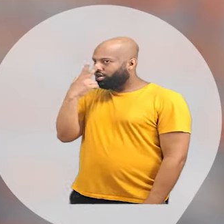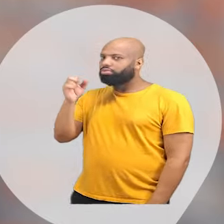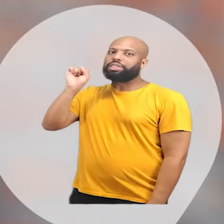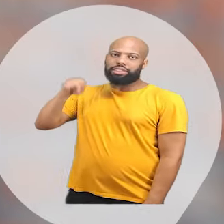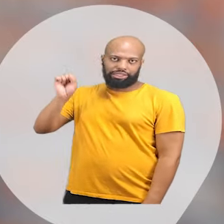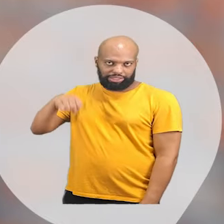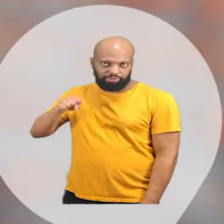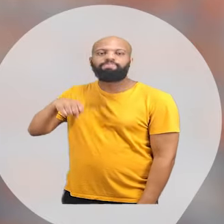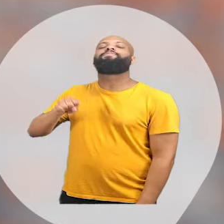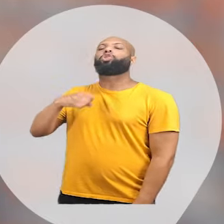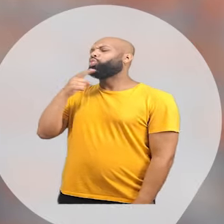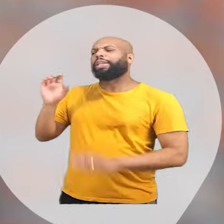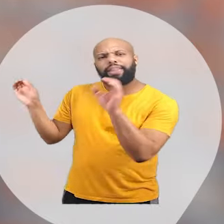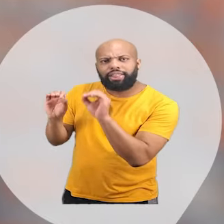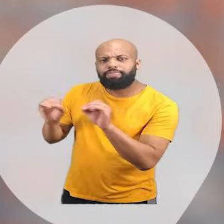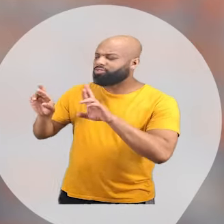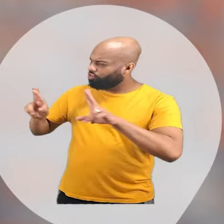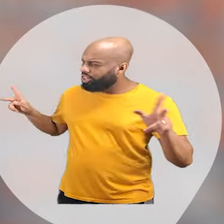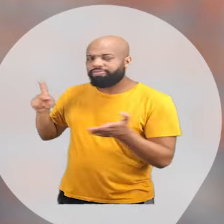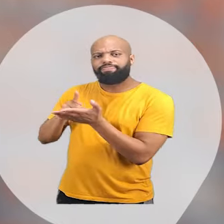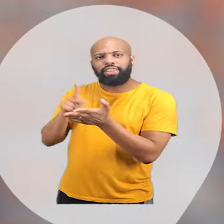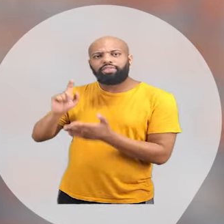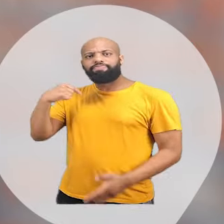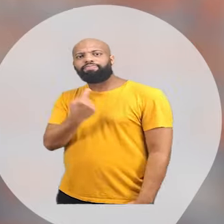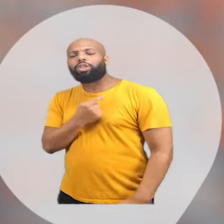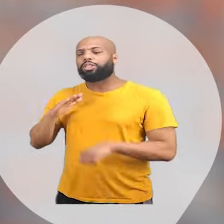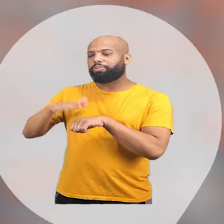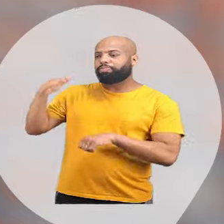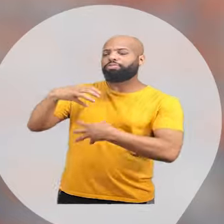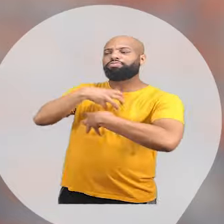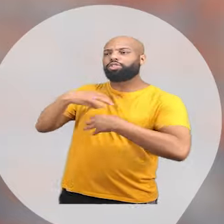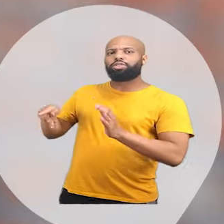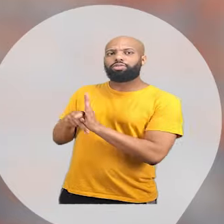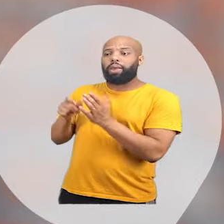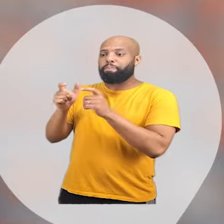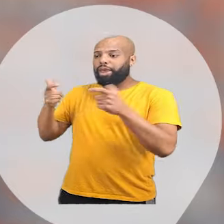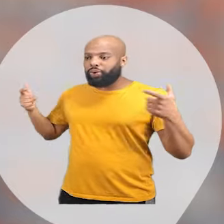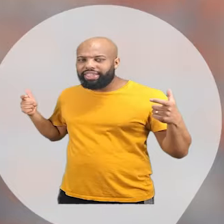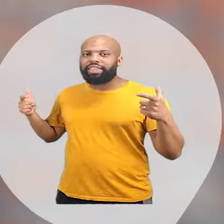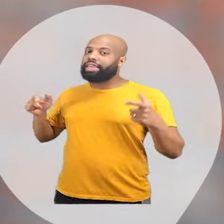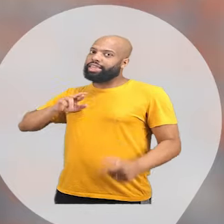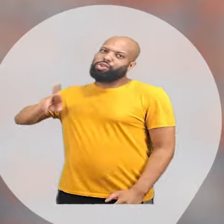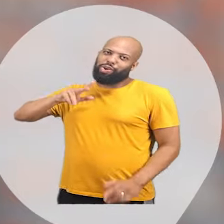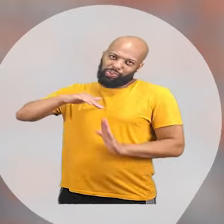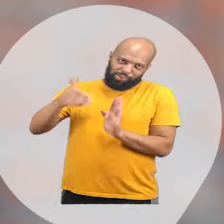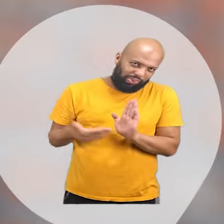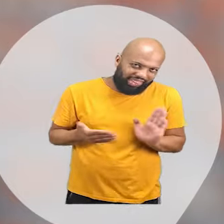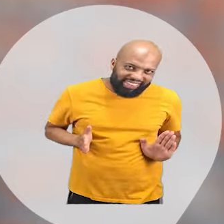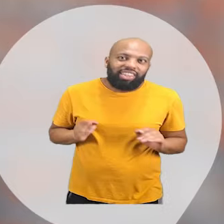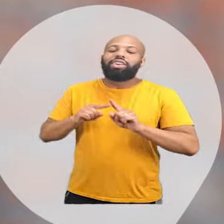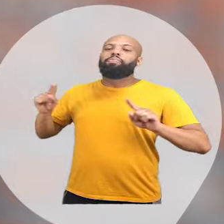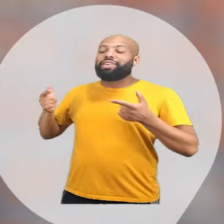acho sem dúvidas que é um jeito diferente eu acho que a gente é muito mais na maior parte né não vamos